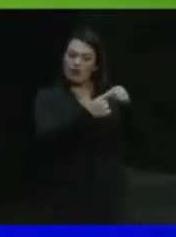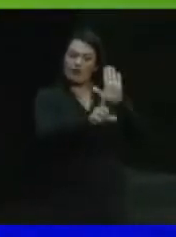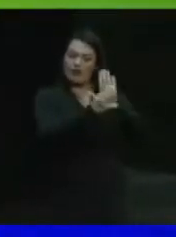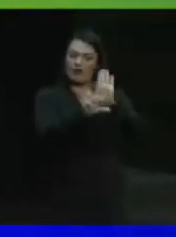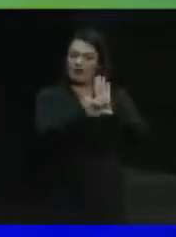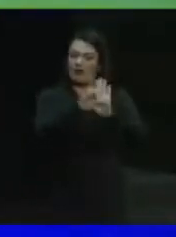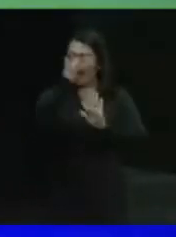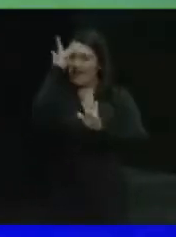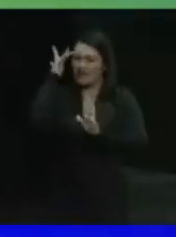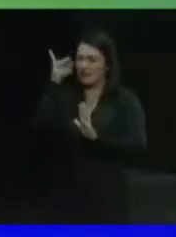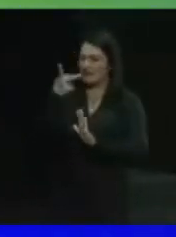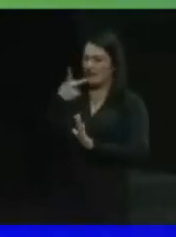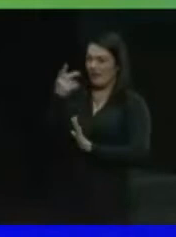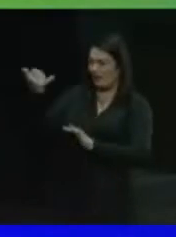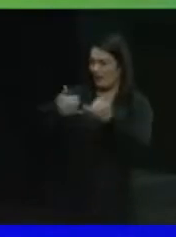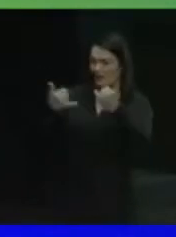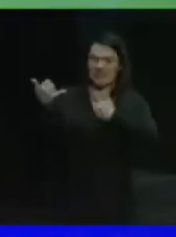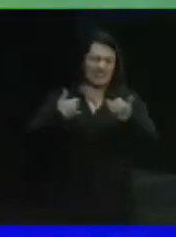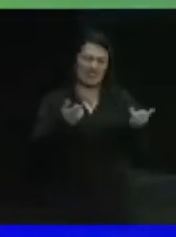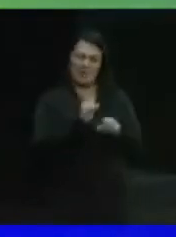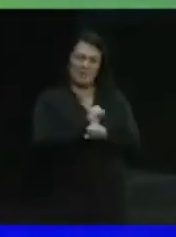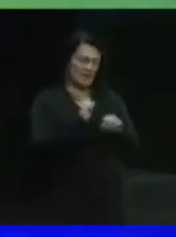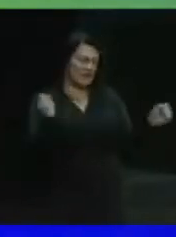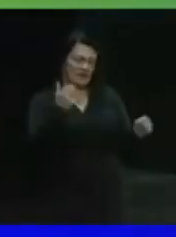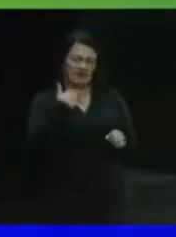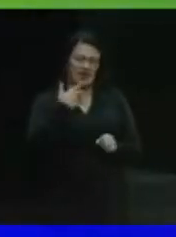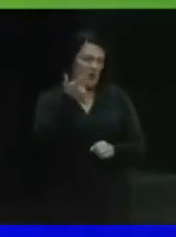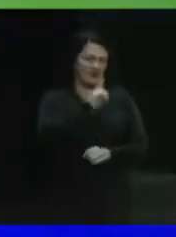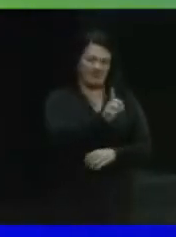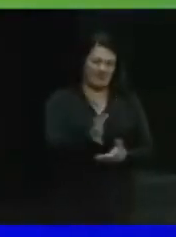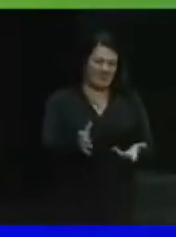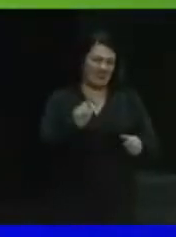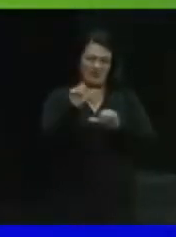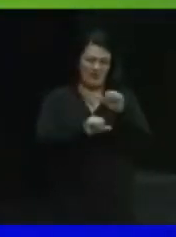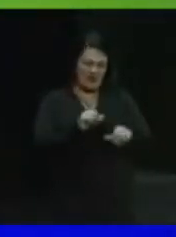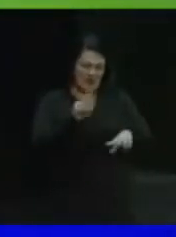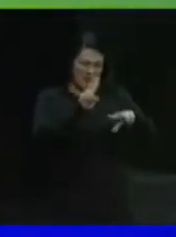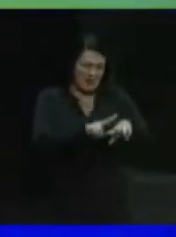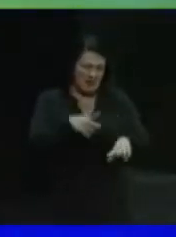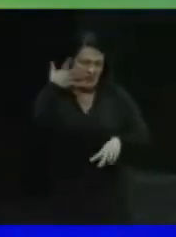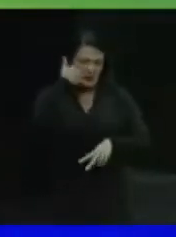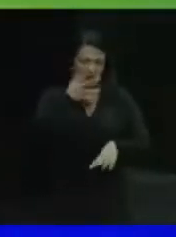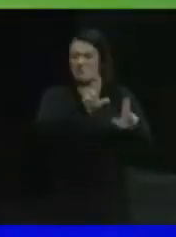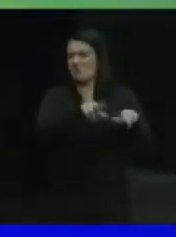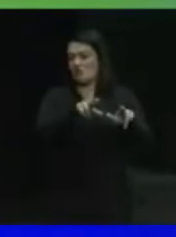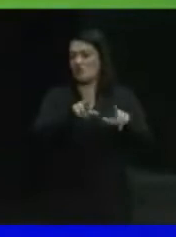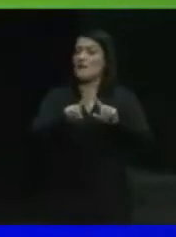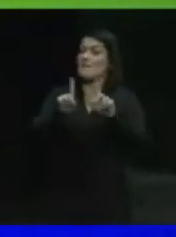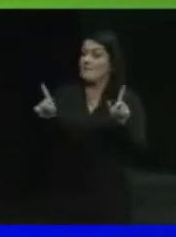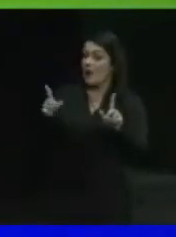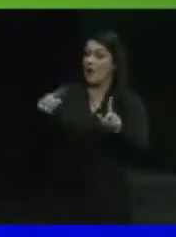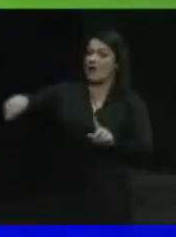era impossível fazer isso, mas nós fizemos. Claro, com grande apoio